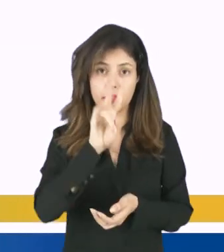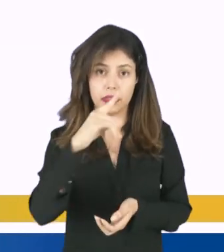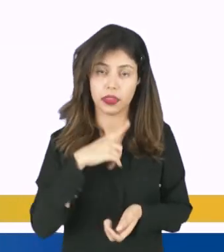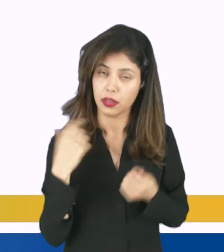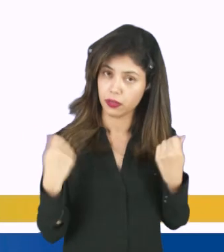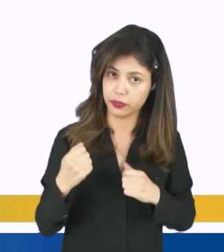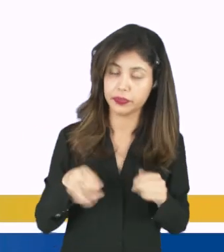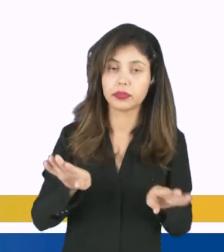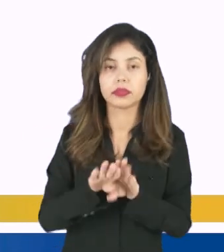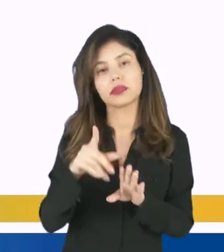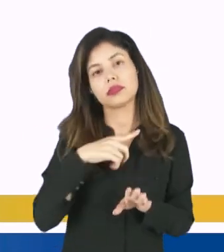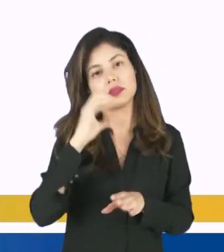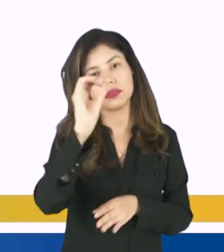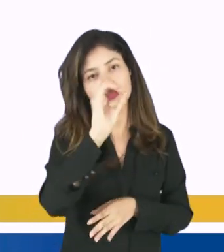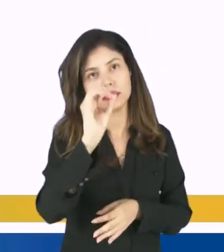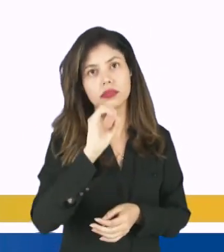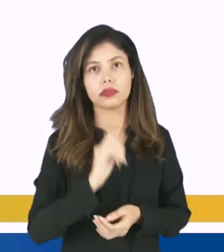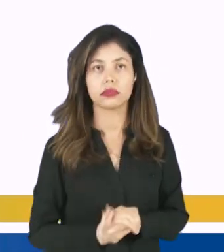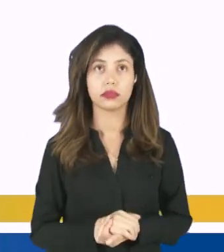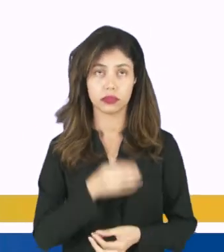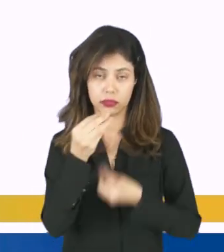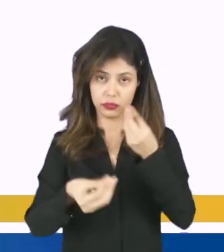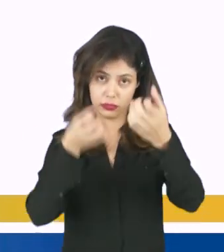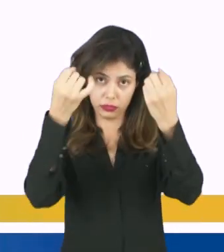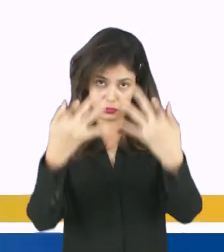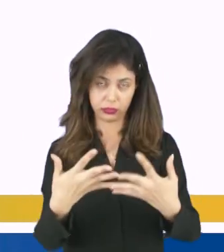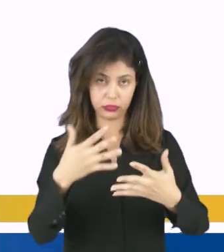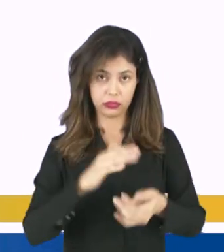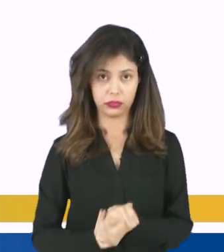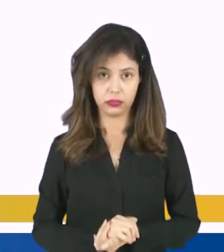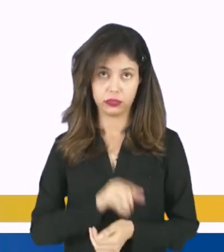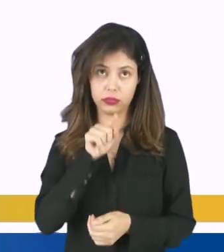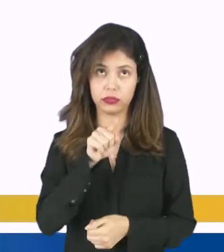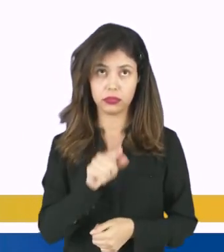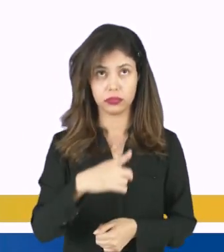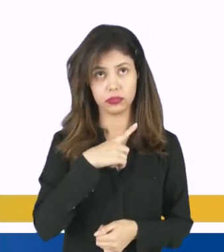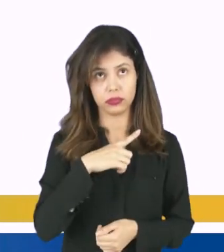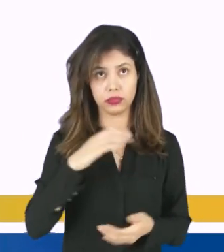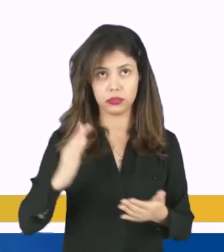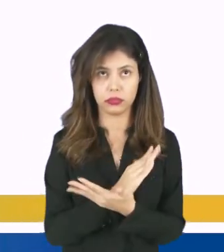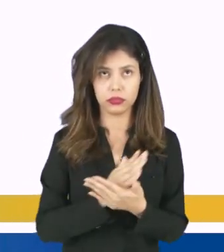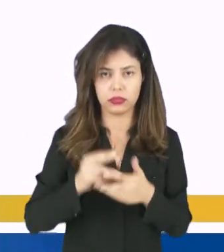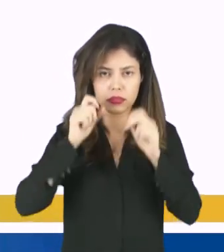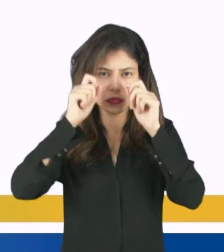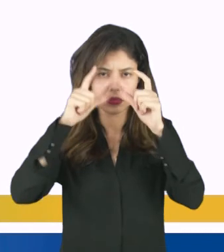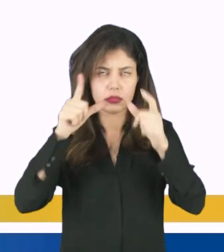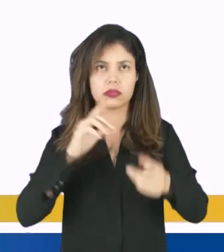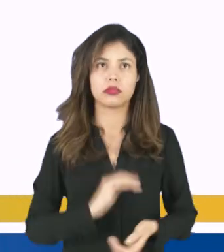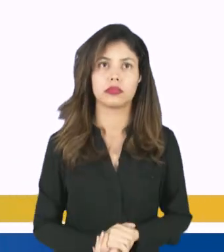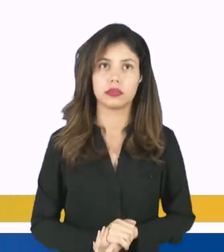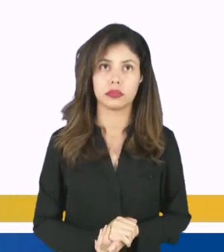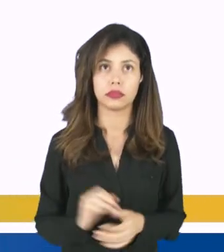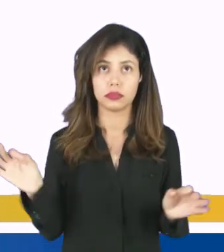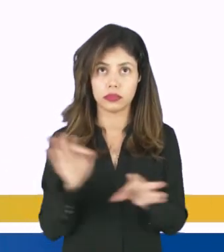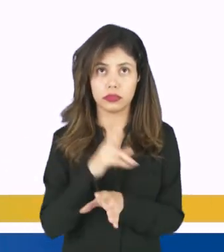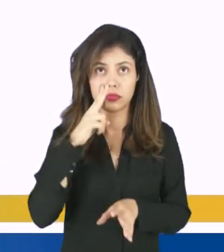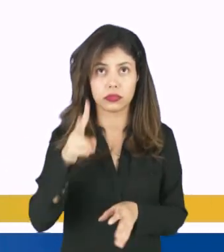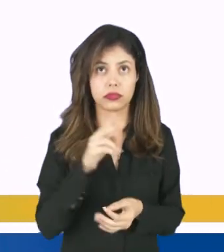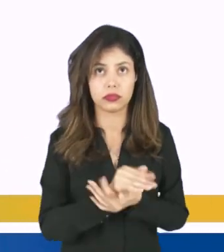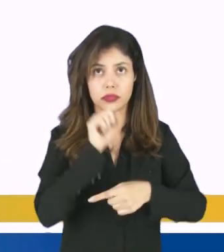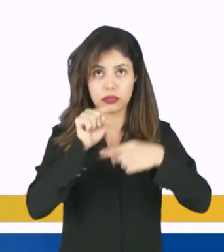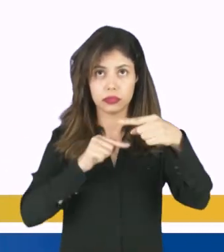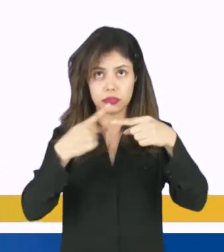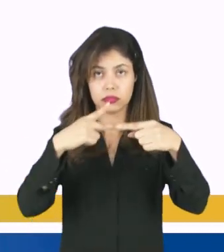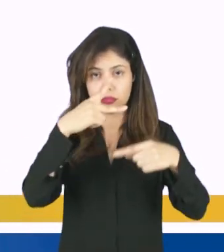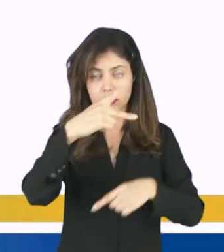da seguinte maneira, que a minha P de x menos, P de x igual a AX menos B vezes Q de x